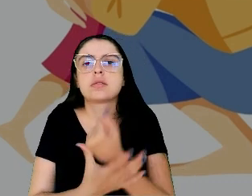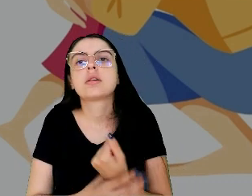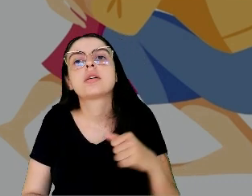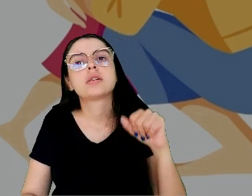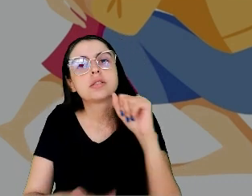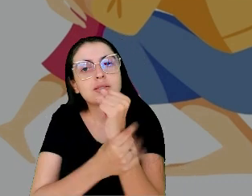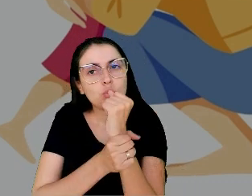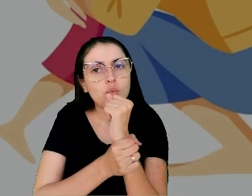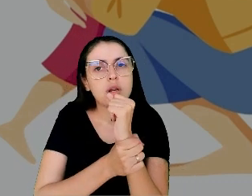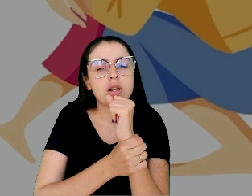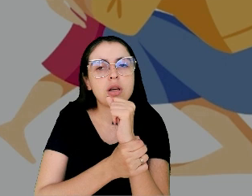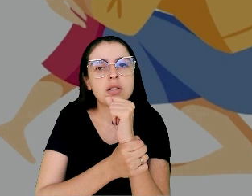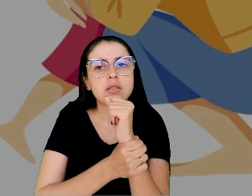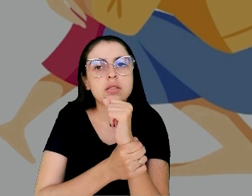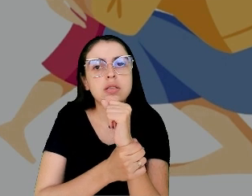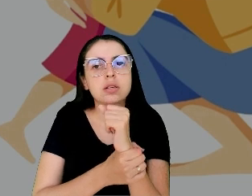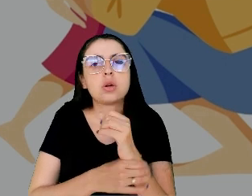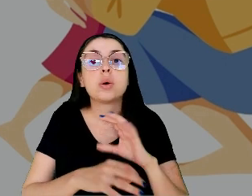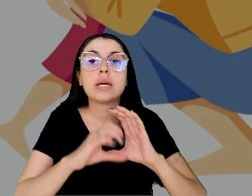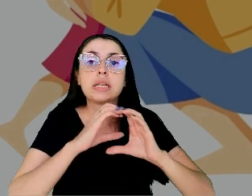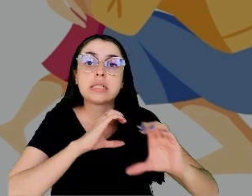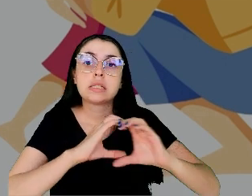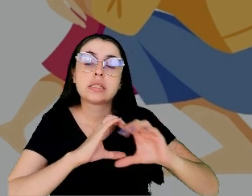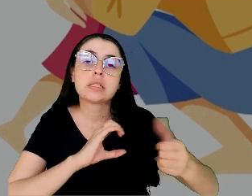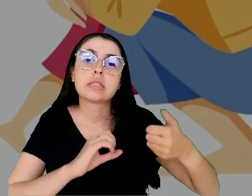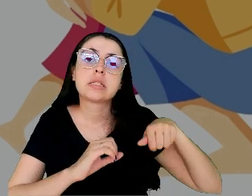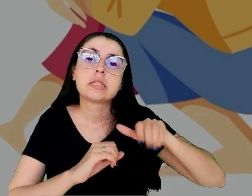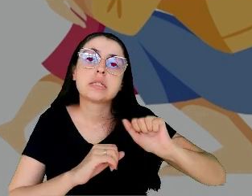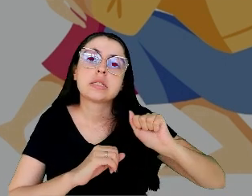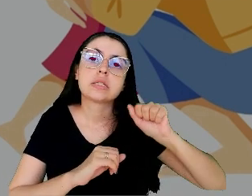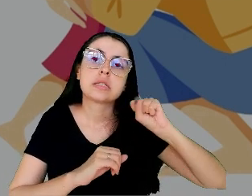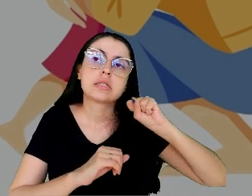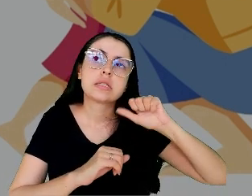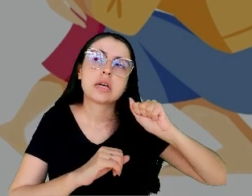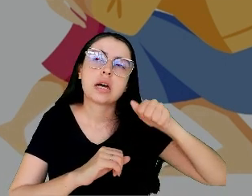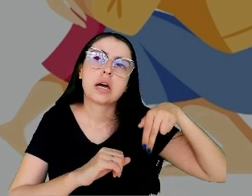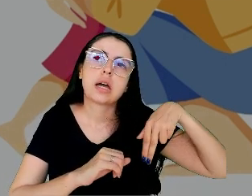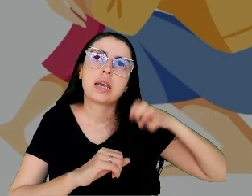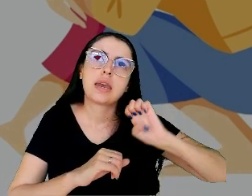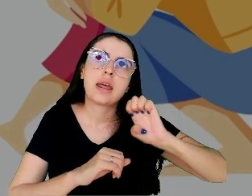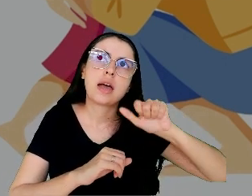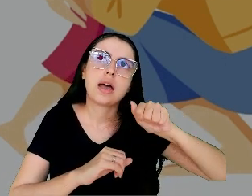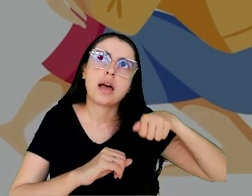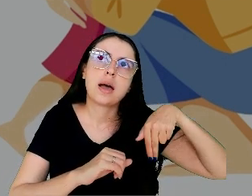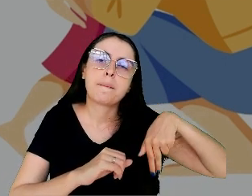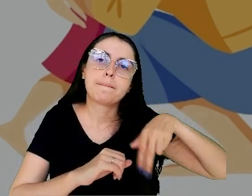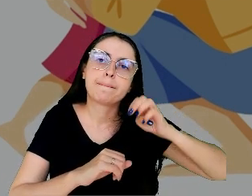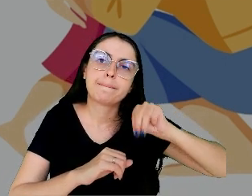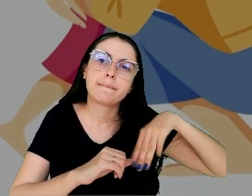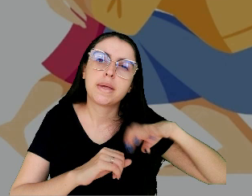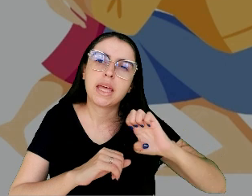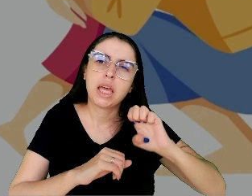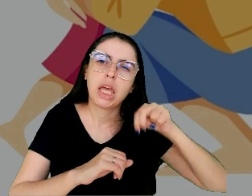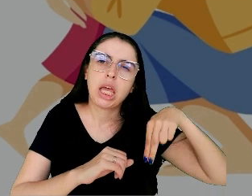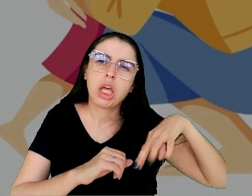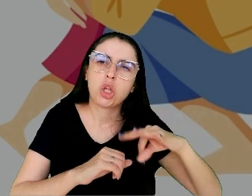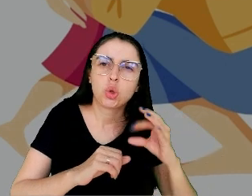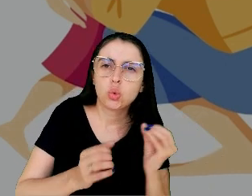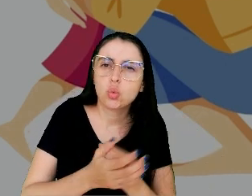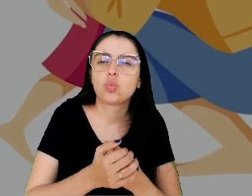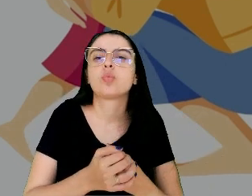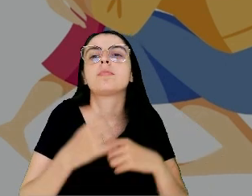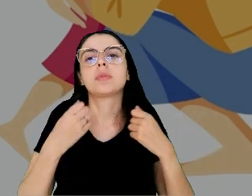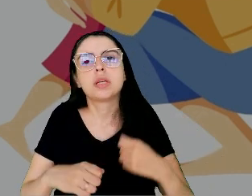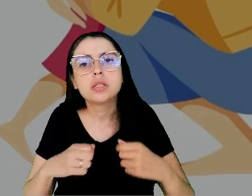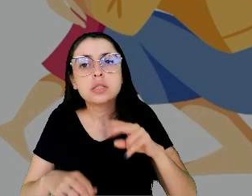Segurança do Saneamento. E esses planos precisam ser discutidos e analisados concatenadamente.